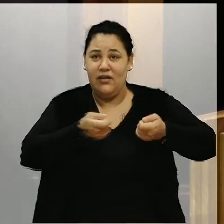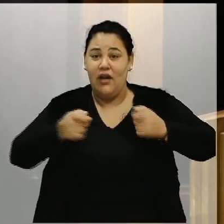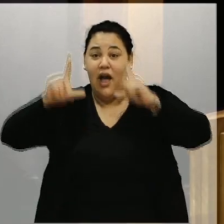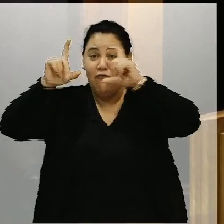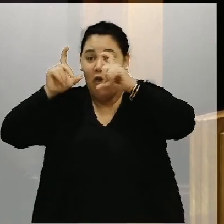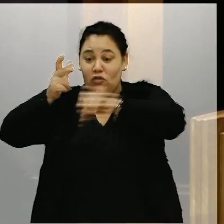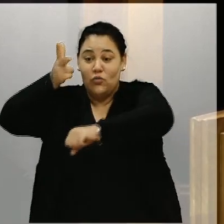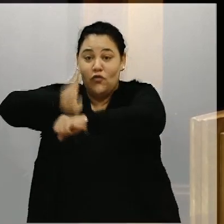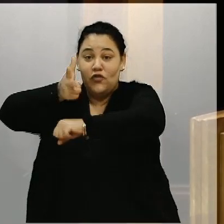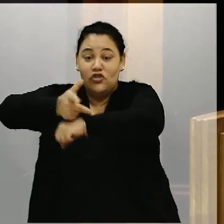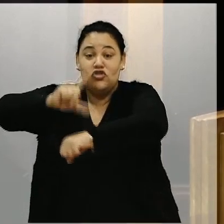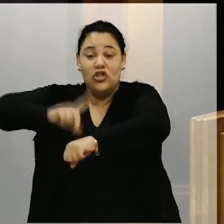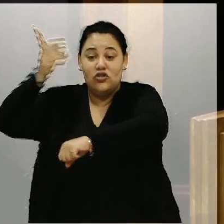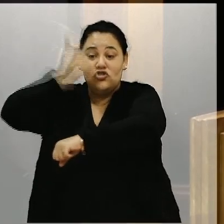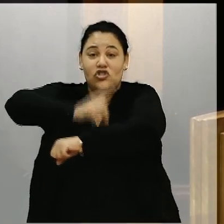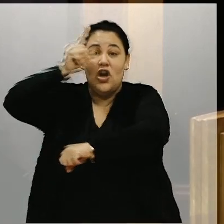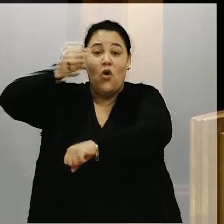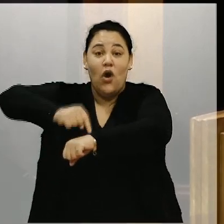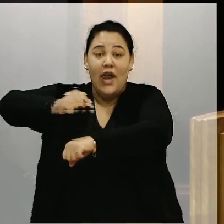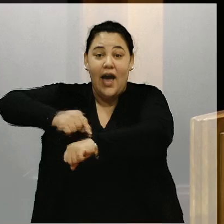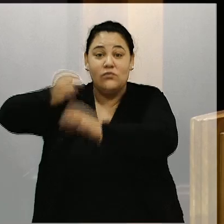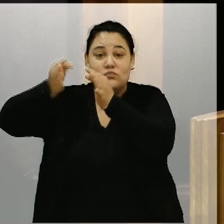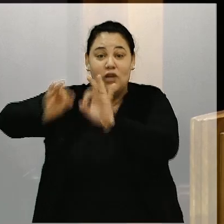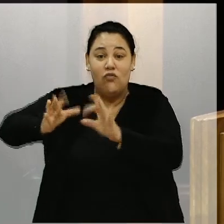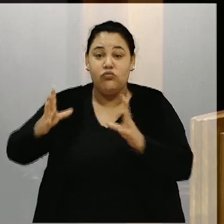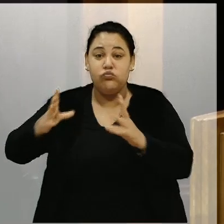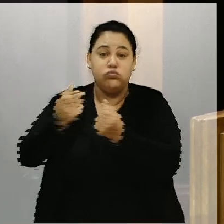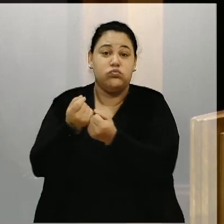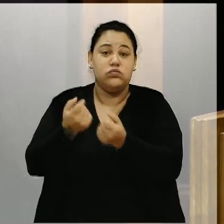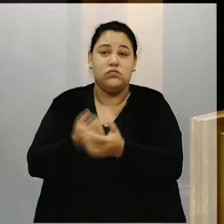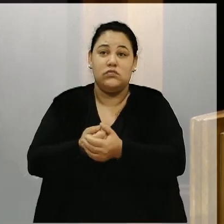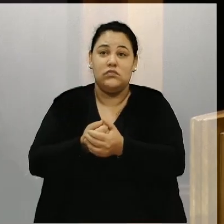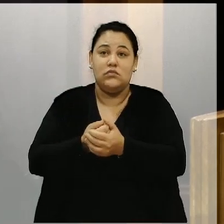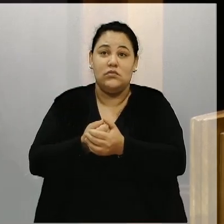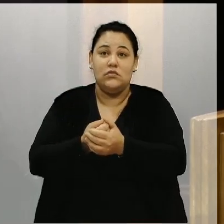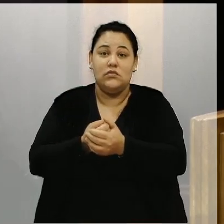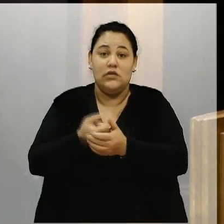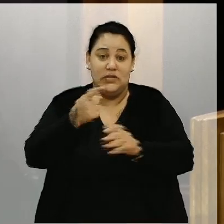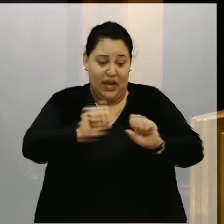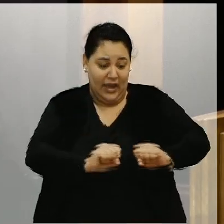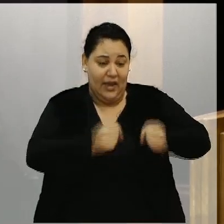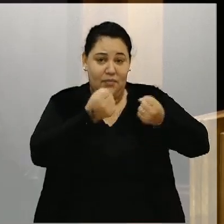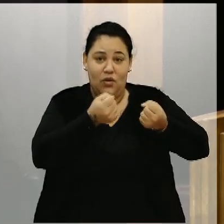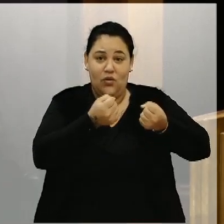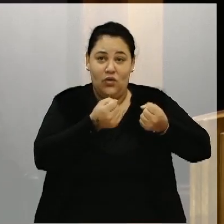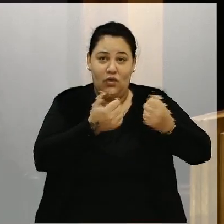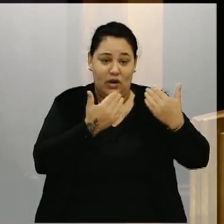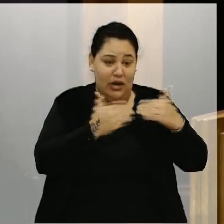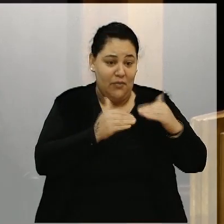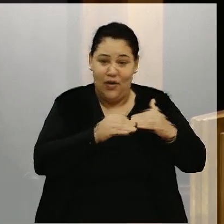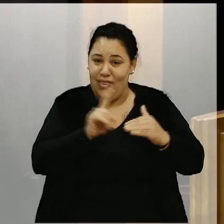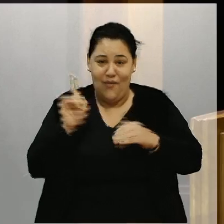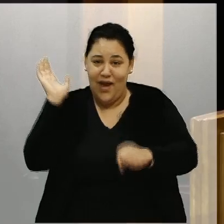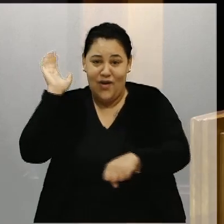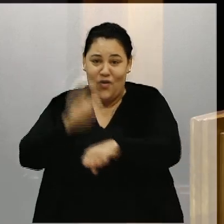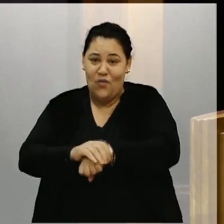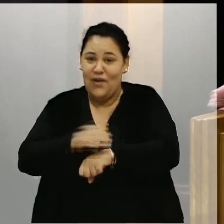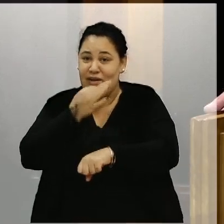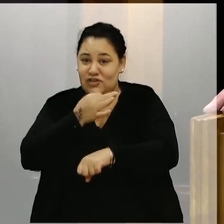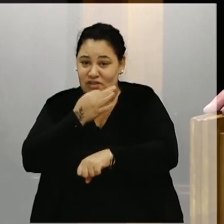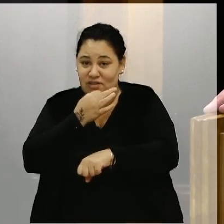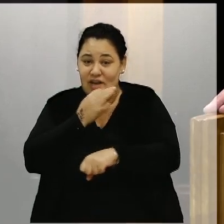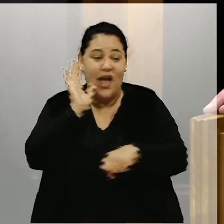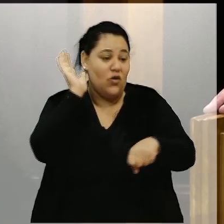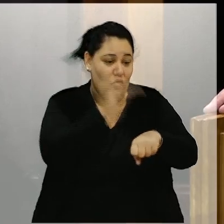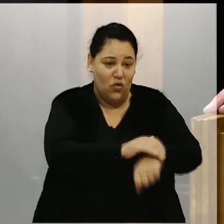tinha data, horário, e estava lá sim. Se quebrou 5 caminhões, não é culpa da cidade, é culpa do